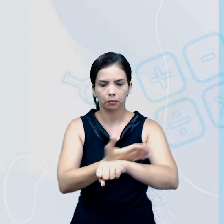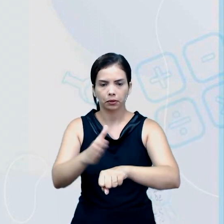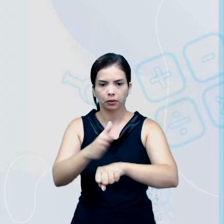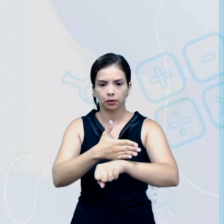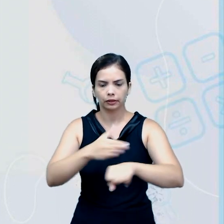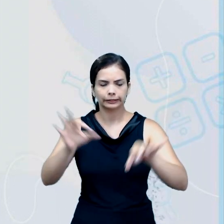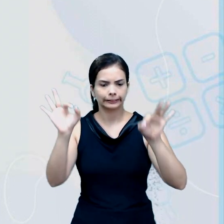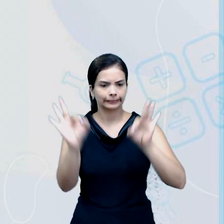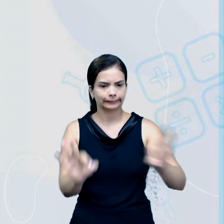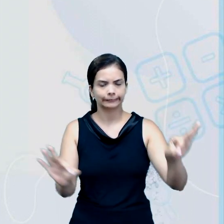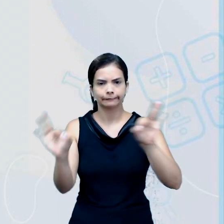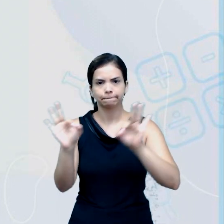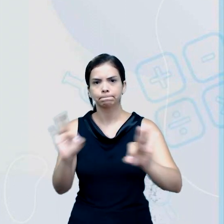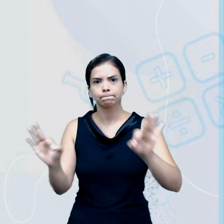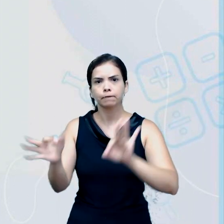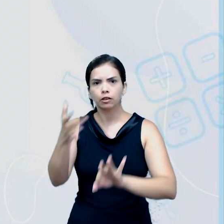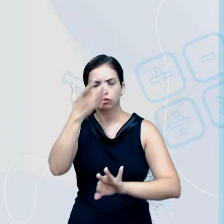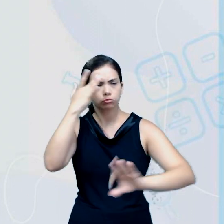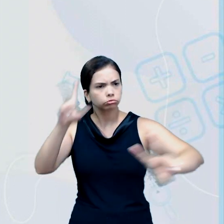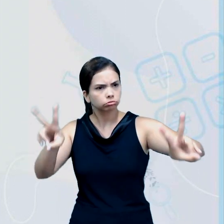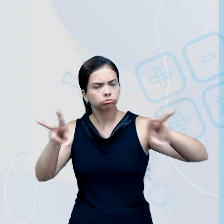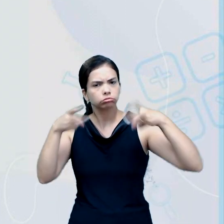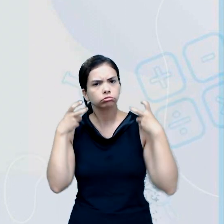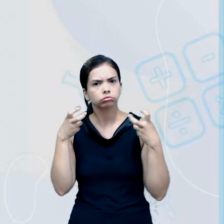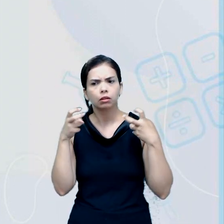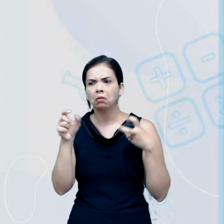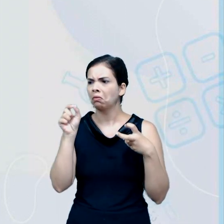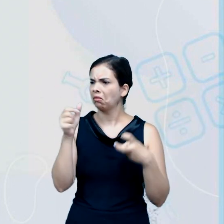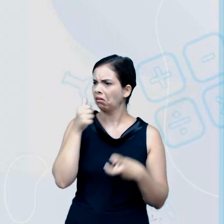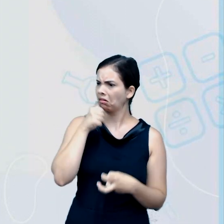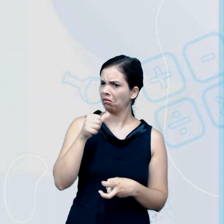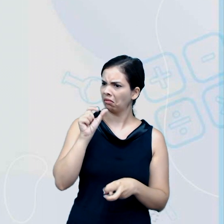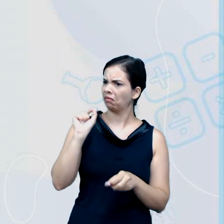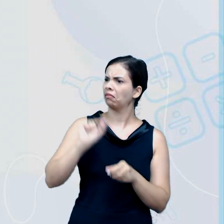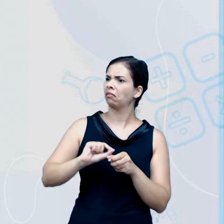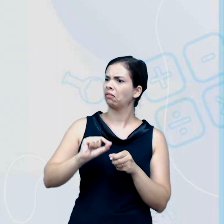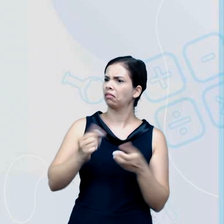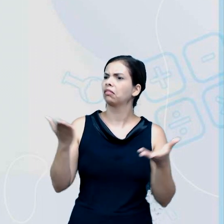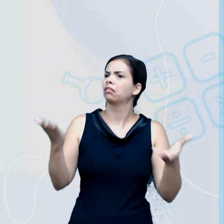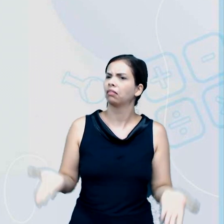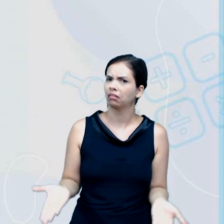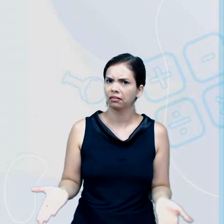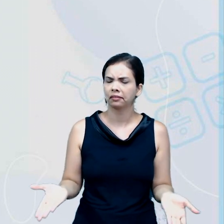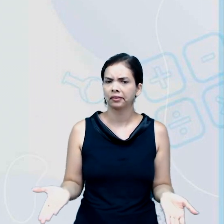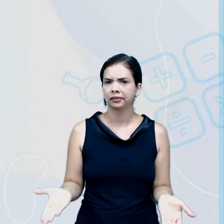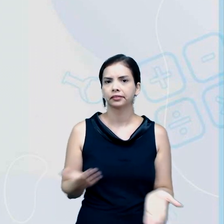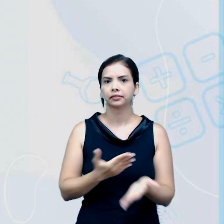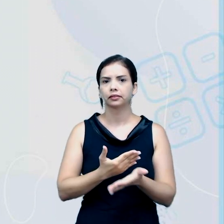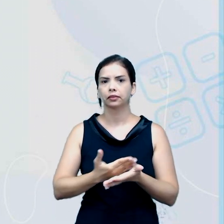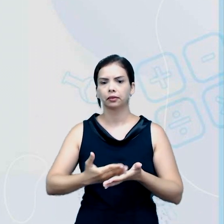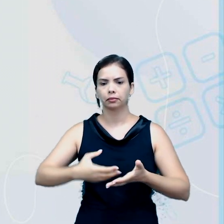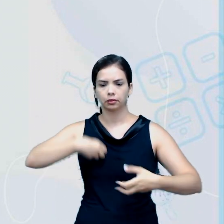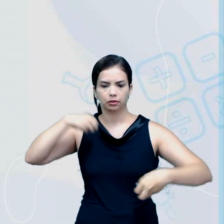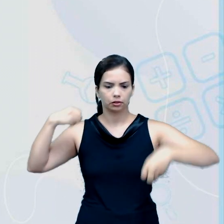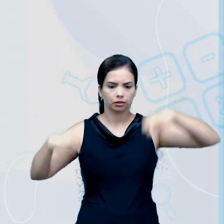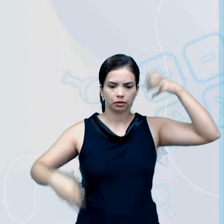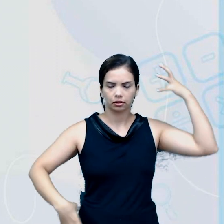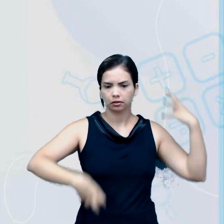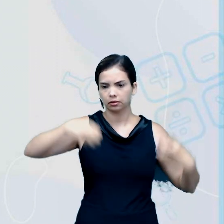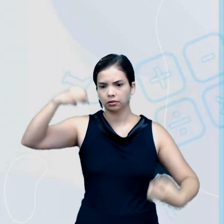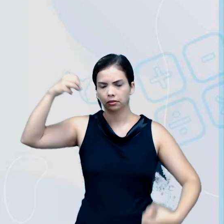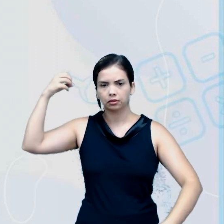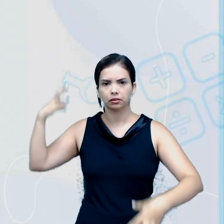certinho e o que as pessoas observando né que que essa mulher vai fazer aí E aí começou a se despir